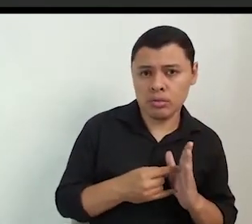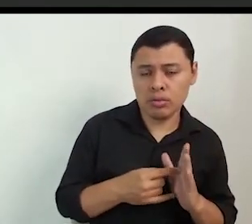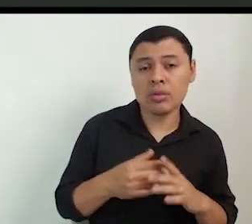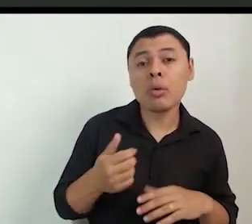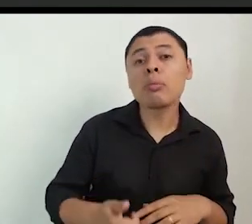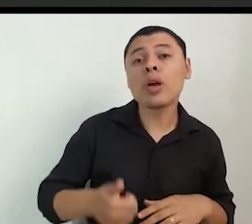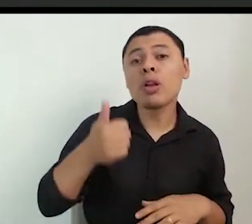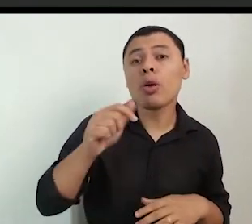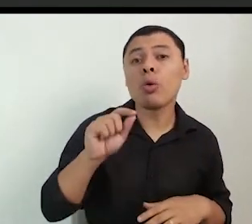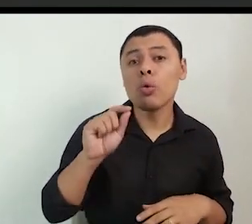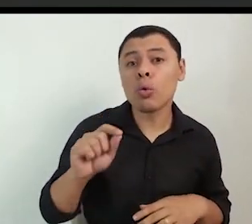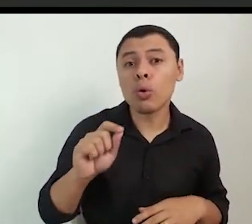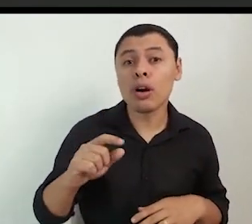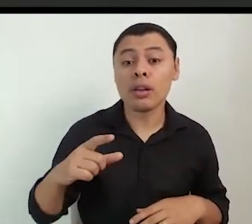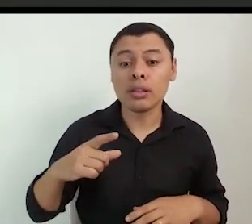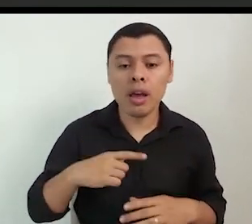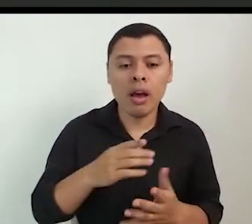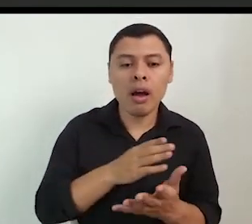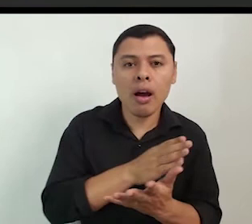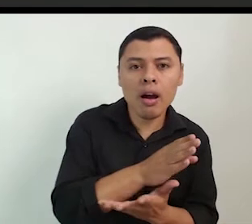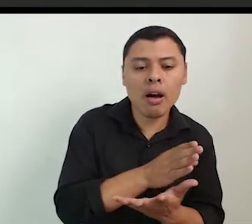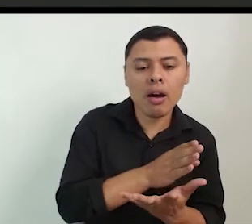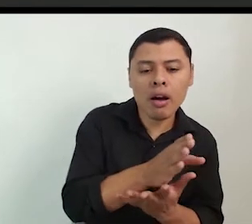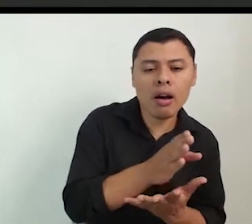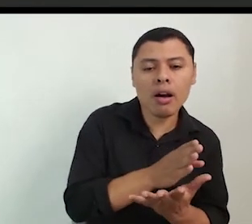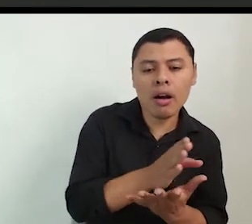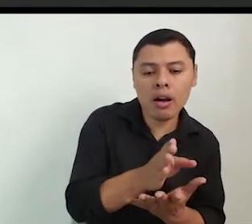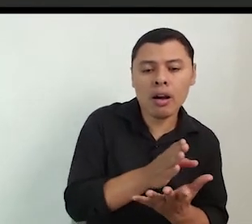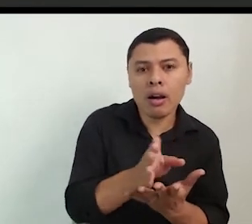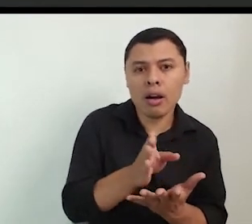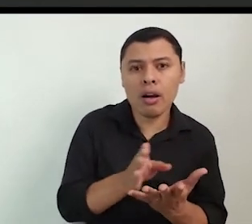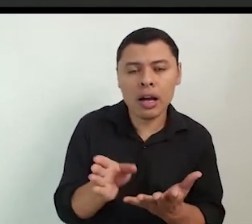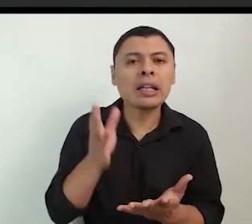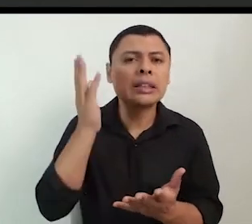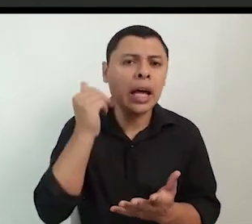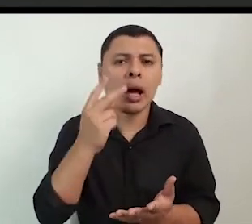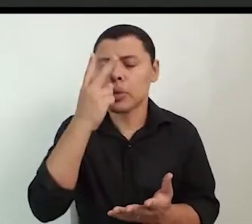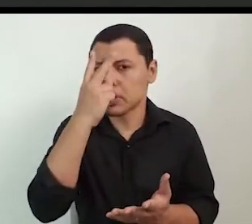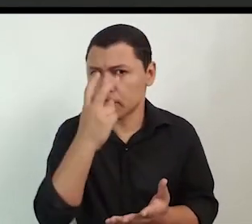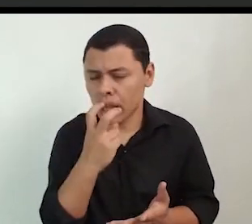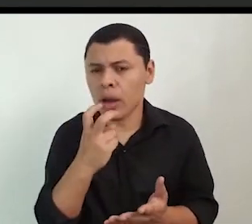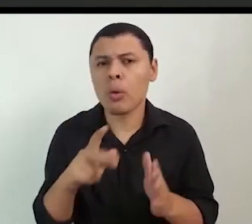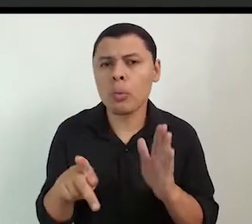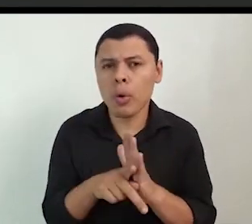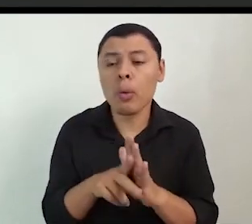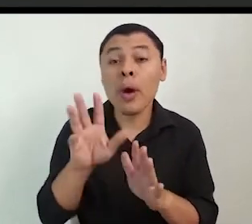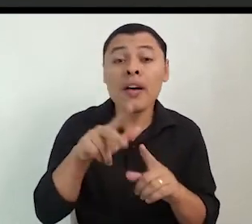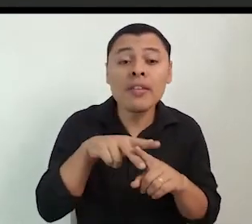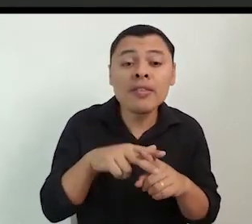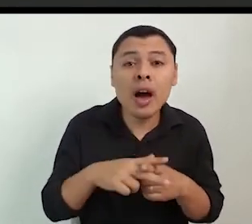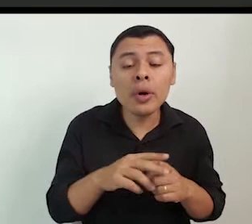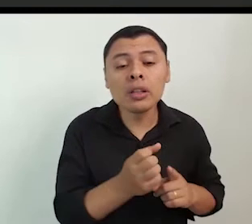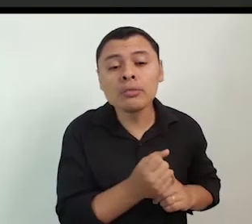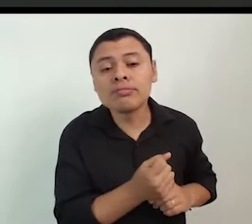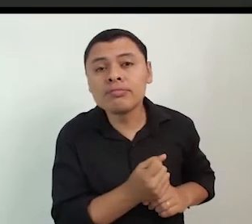seletivo é que você tenha mais de uma maneira, mesmo se tratando da mesma deficiência, é que você tenha mais de uma maneira